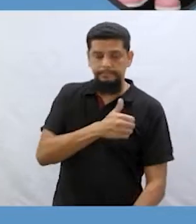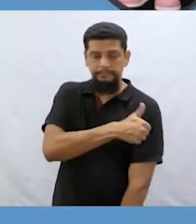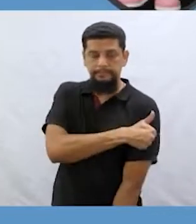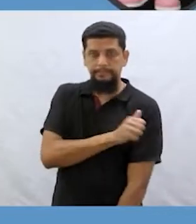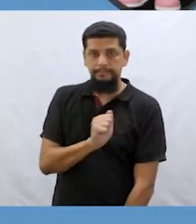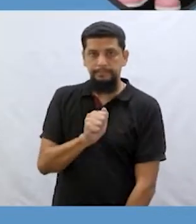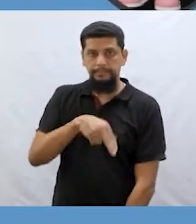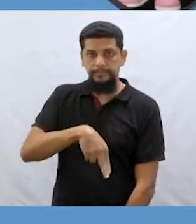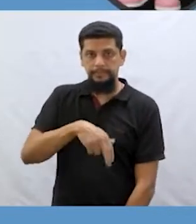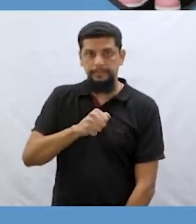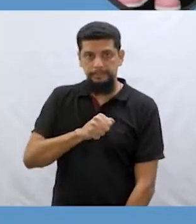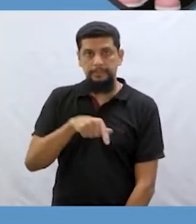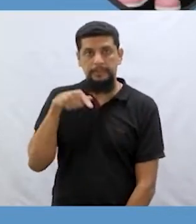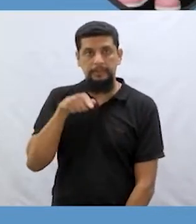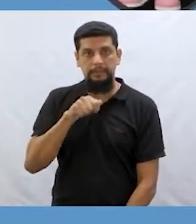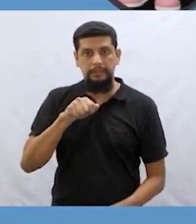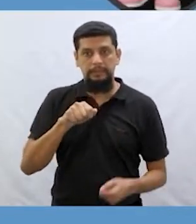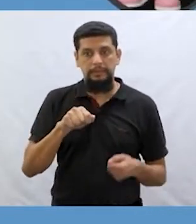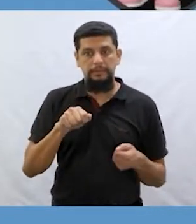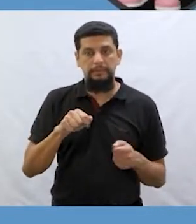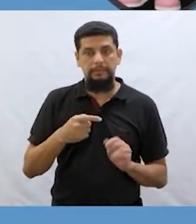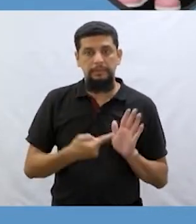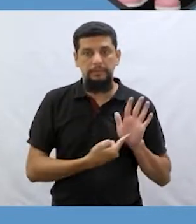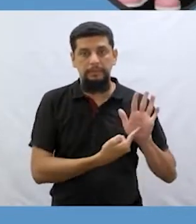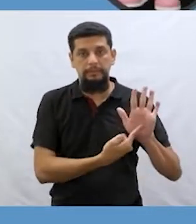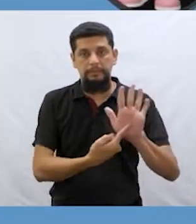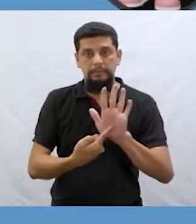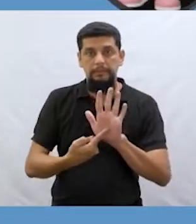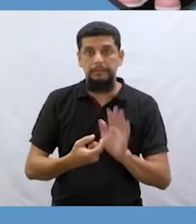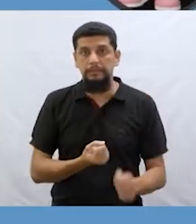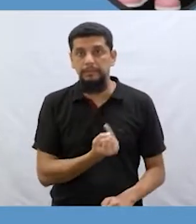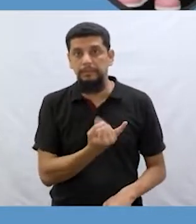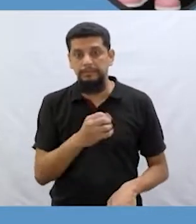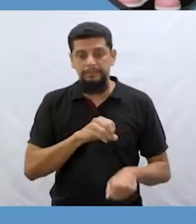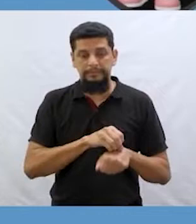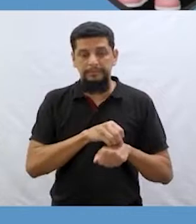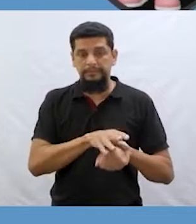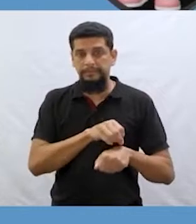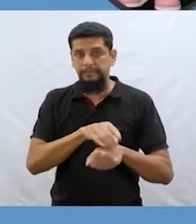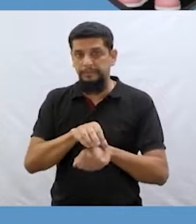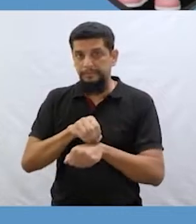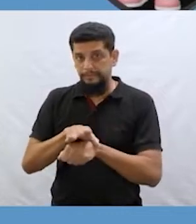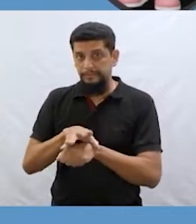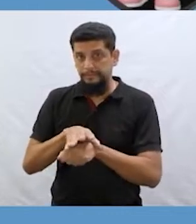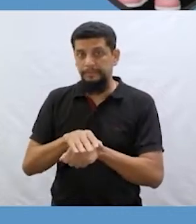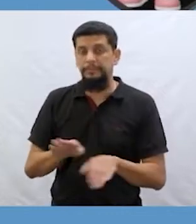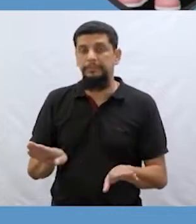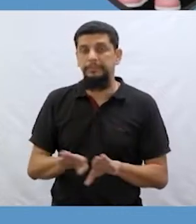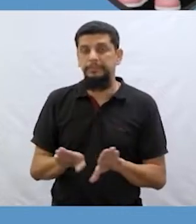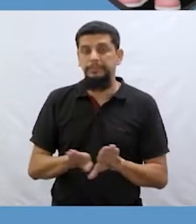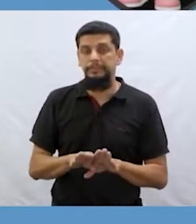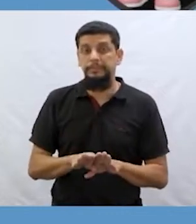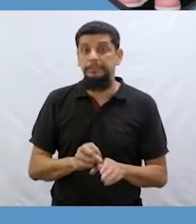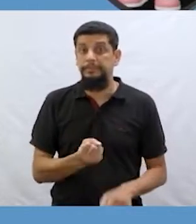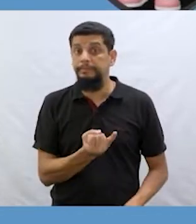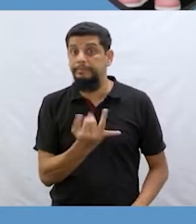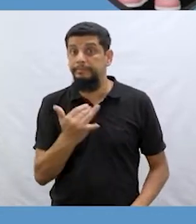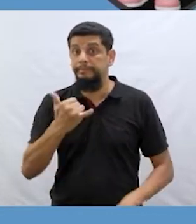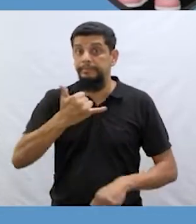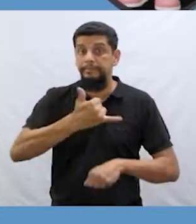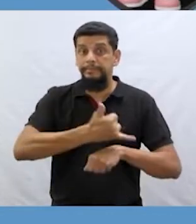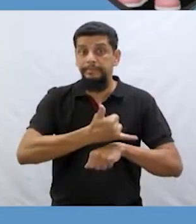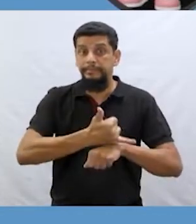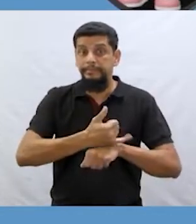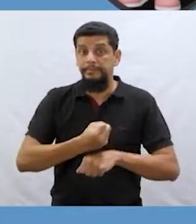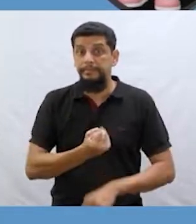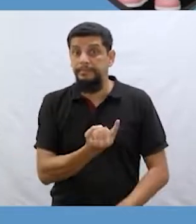a Ana vai estar trazendo para nós algumas dicas, tá? E alguns